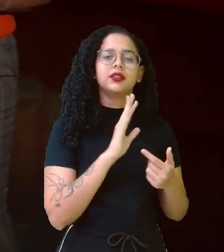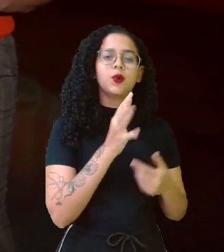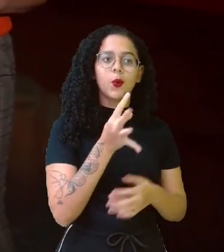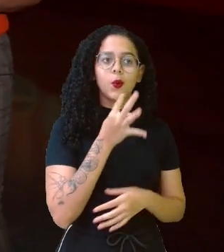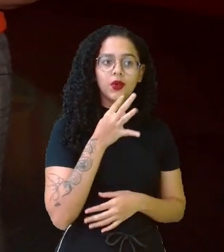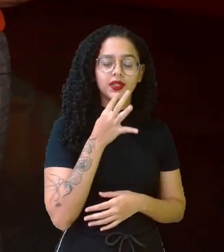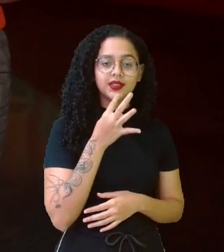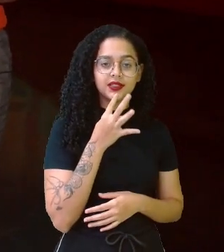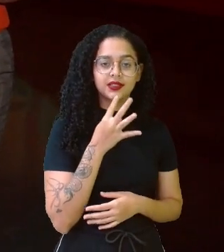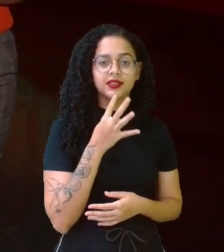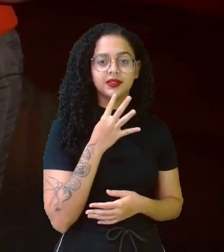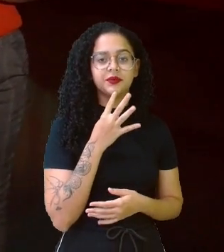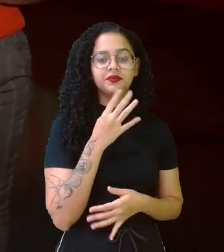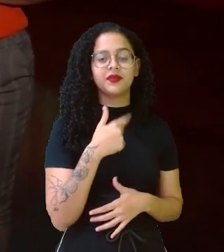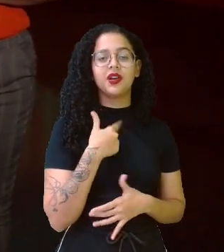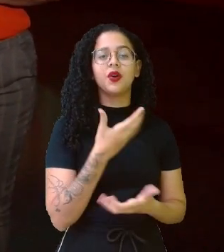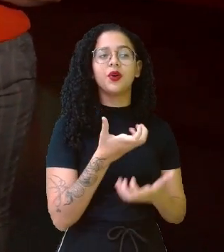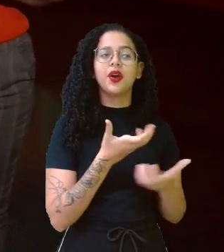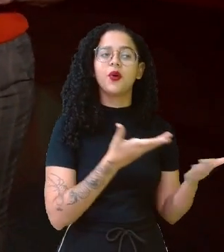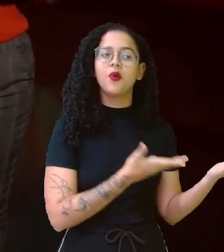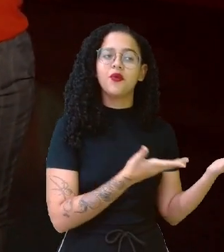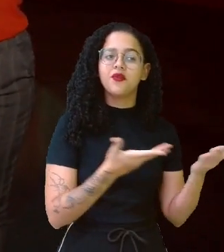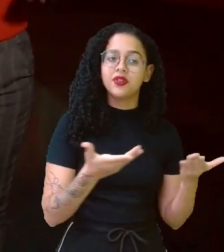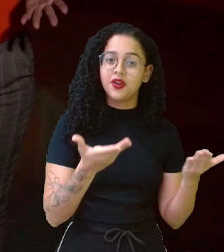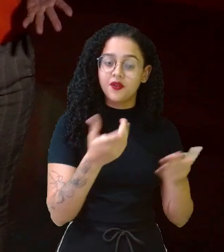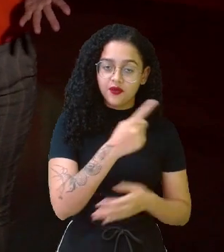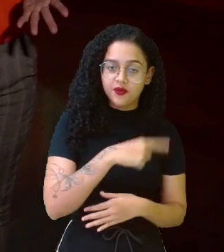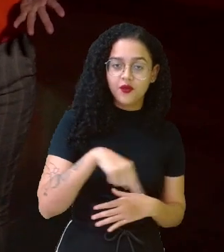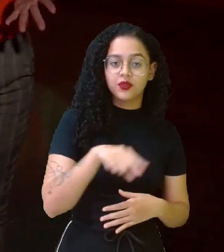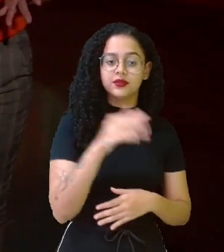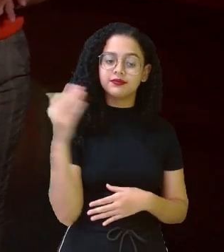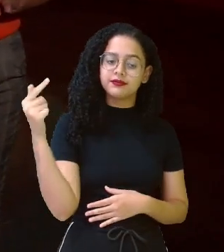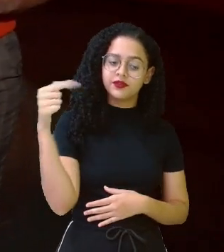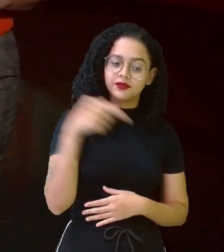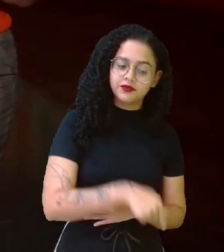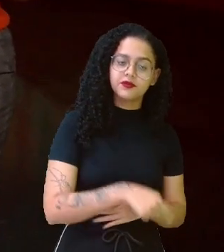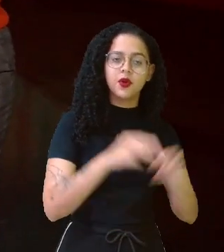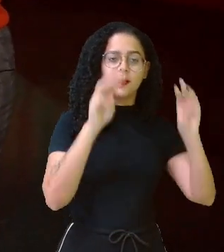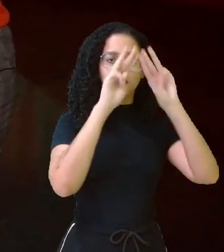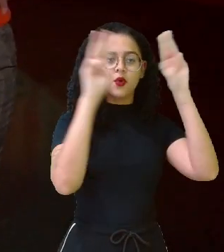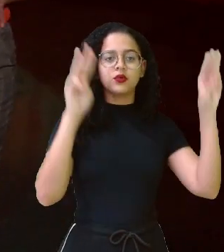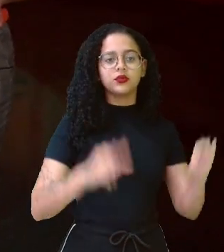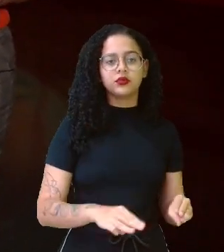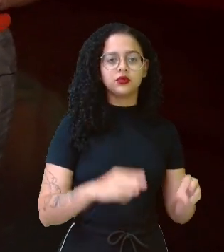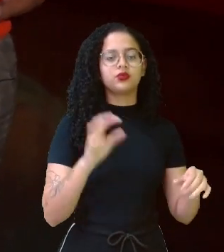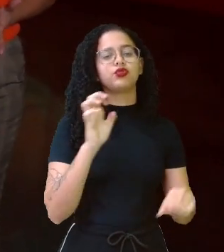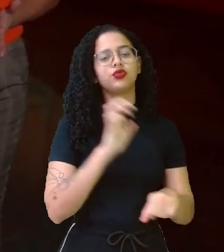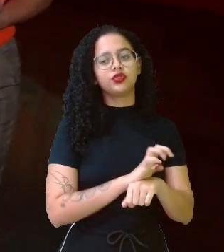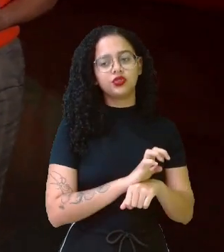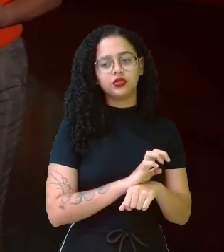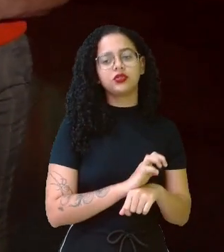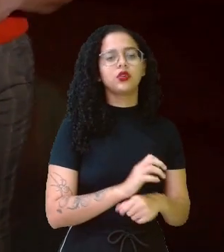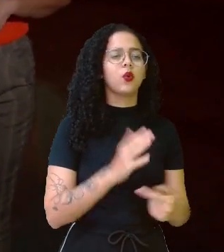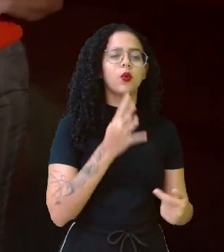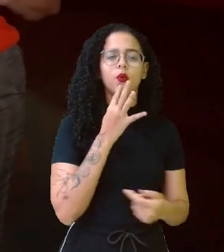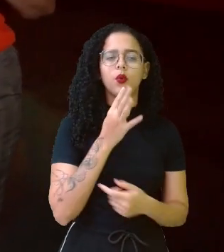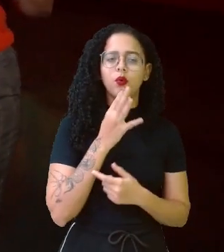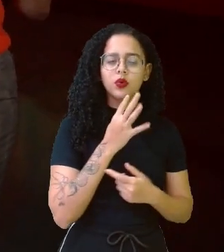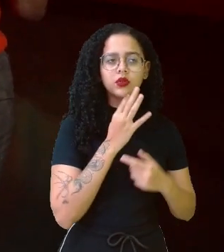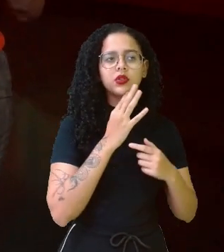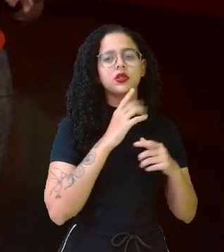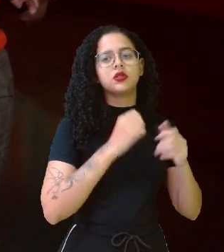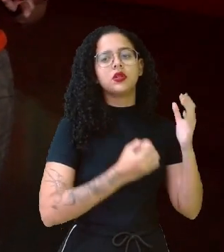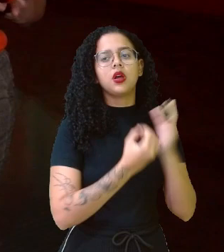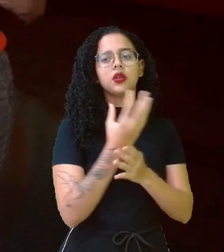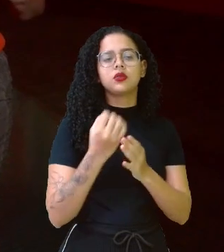conhecer, né? E eu quero convidar vocês a virem ao Museu do Estado, conhecer o acervo do museu e